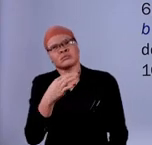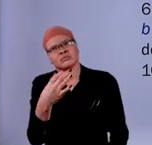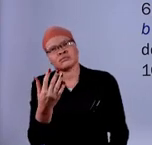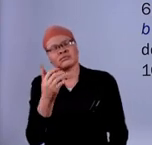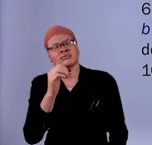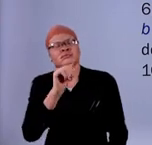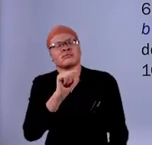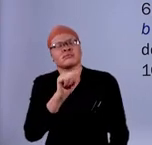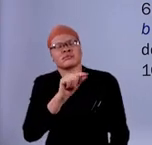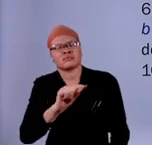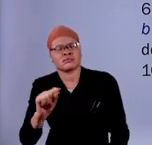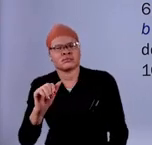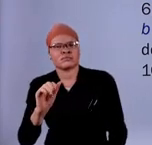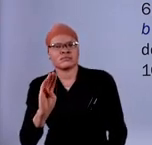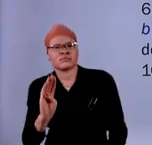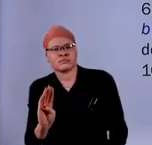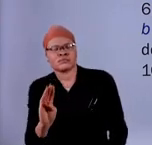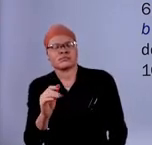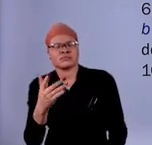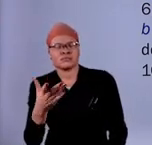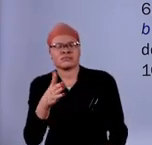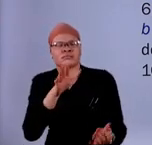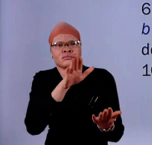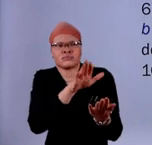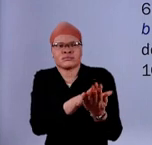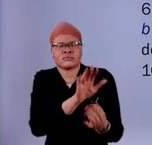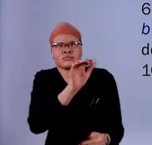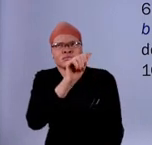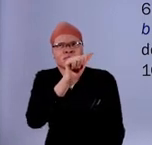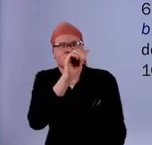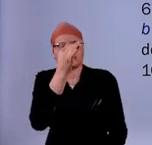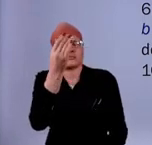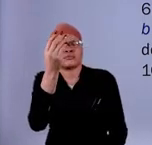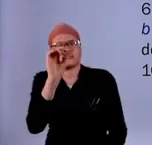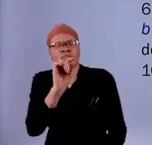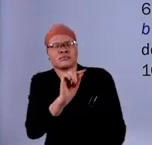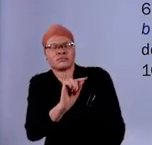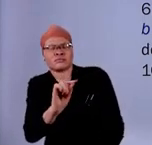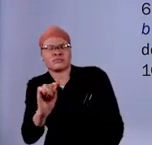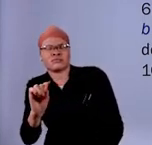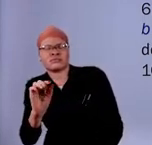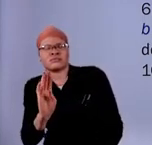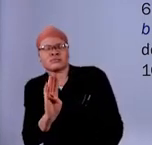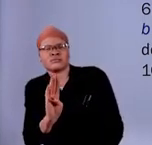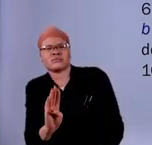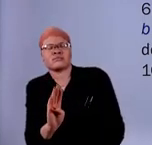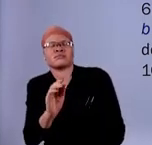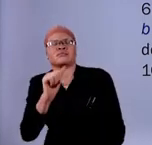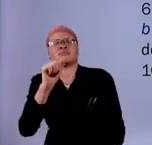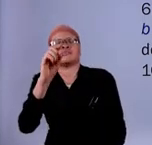beavus ou a sobre b&b and a enumerar a dor e b e denominador